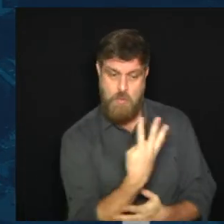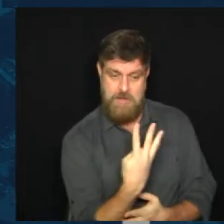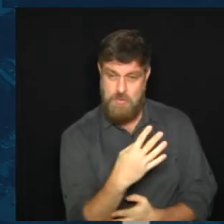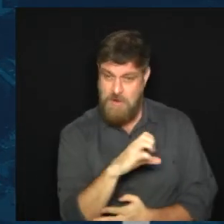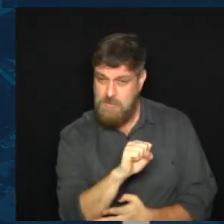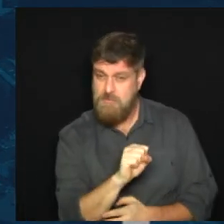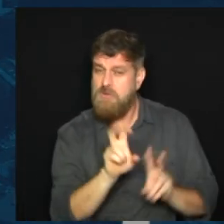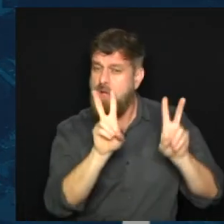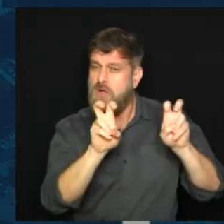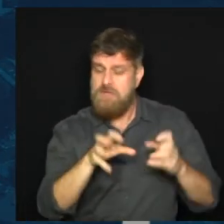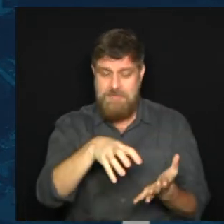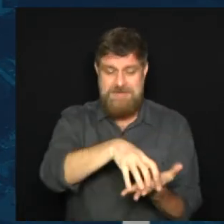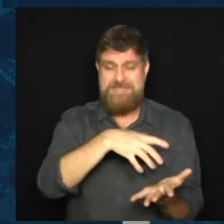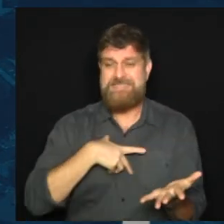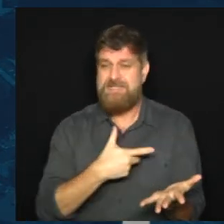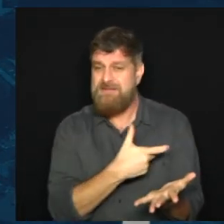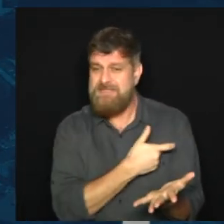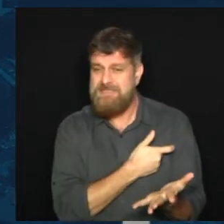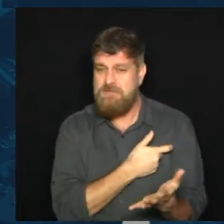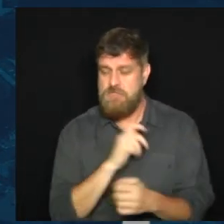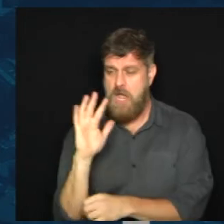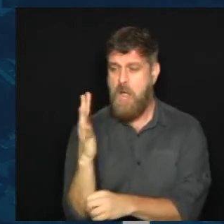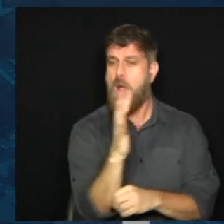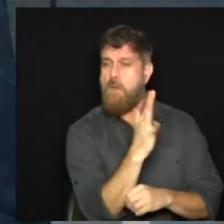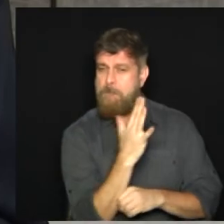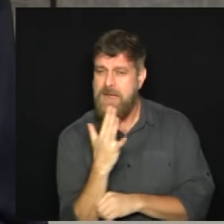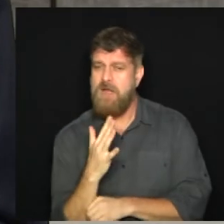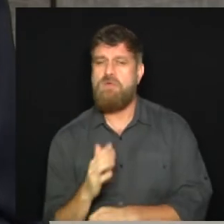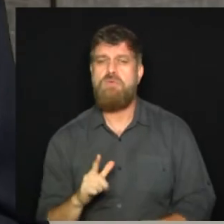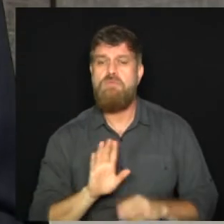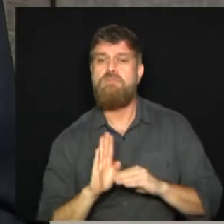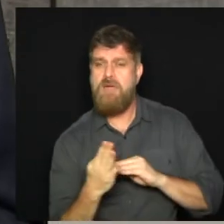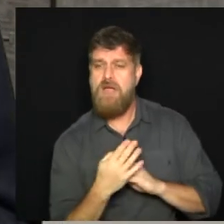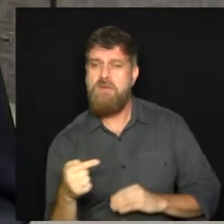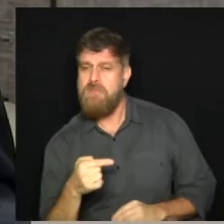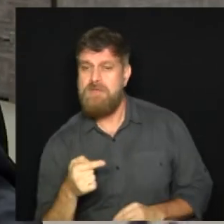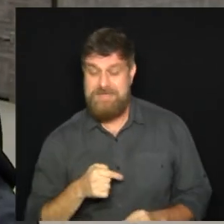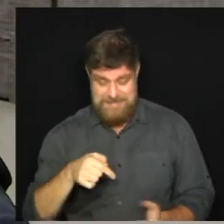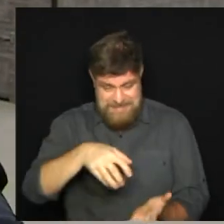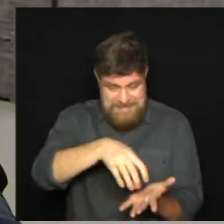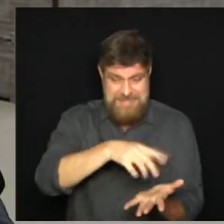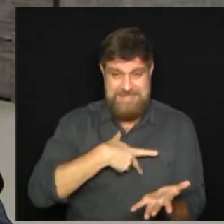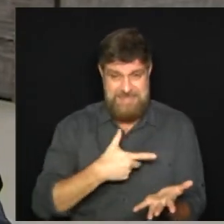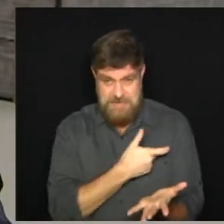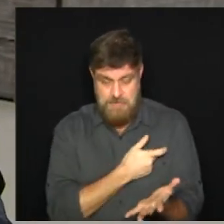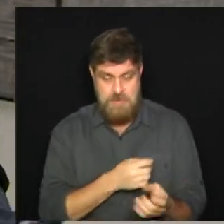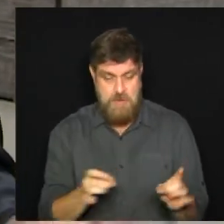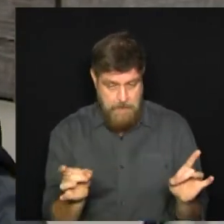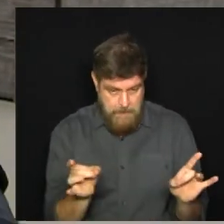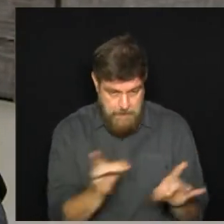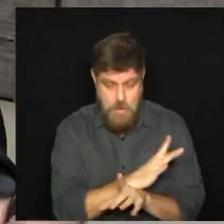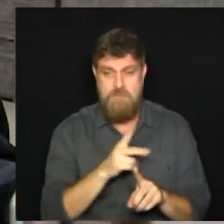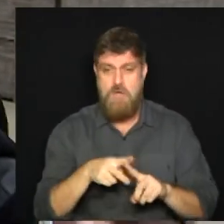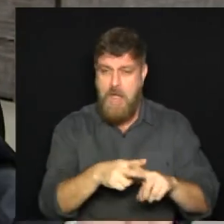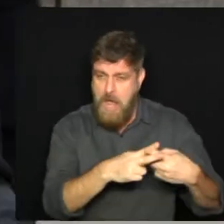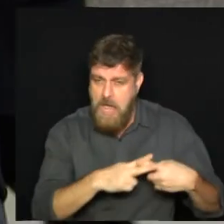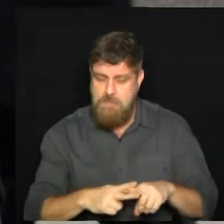o Centro de Saúde Parque Floresta Domingas Santos da Silva. Na verdade, esse centro de saúde foi recém-entregue, ele foi